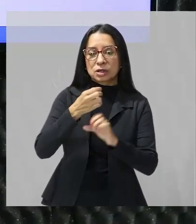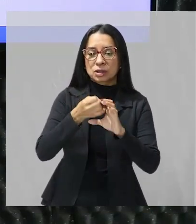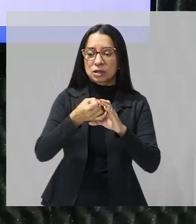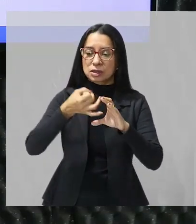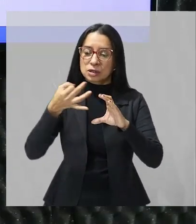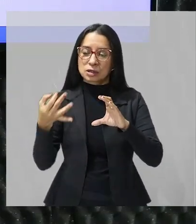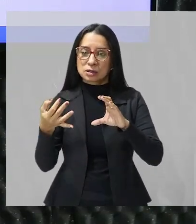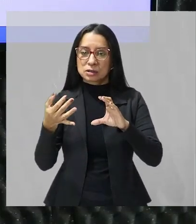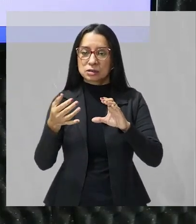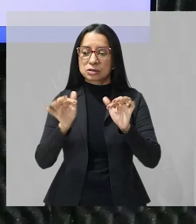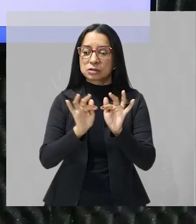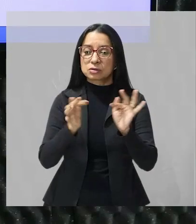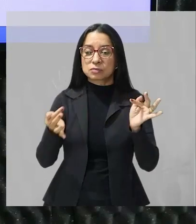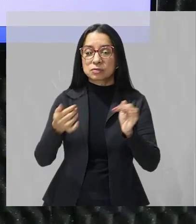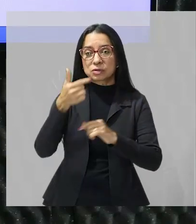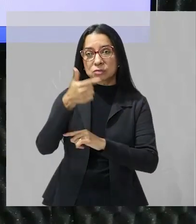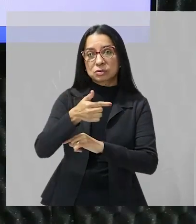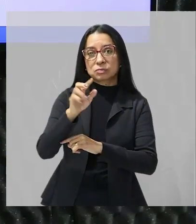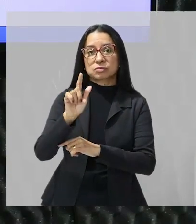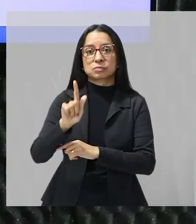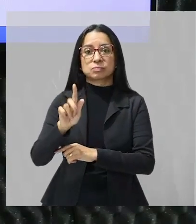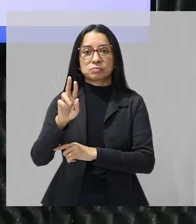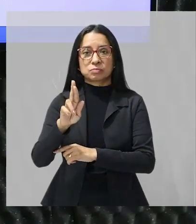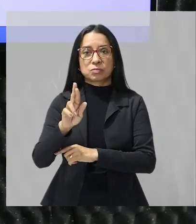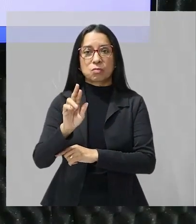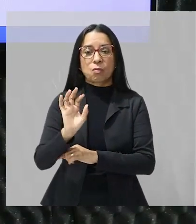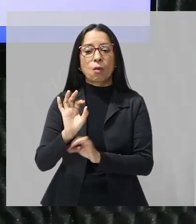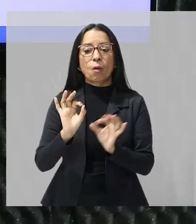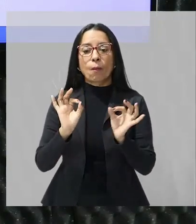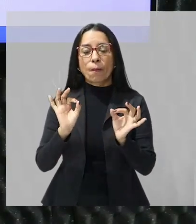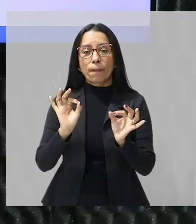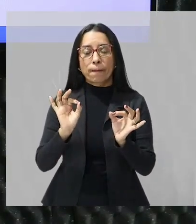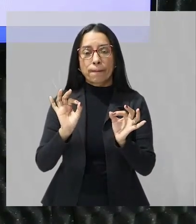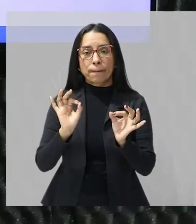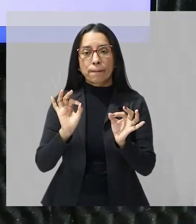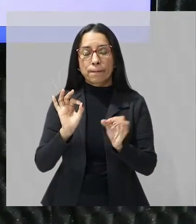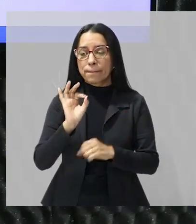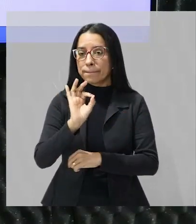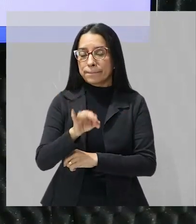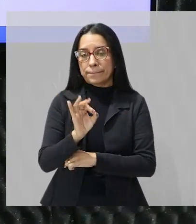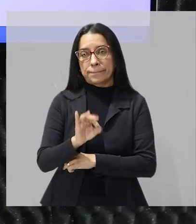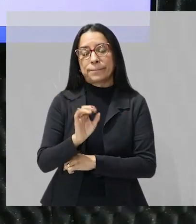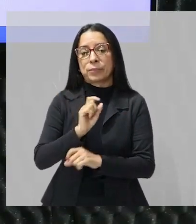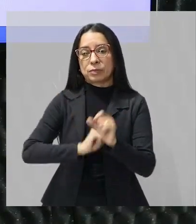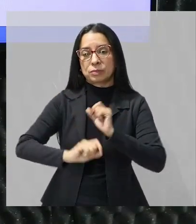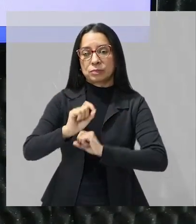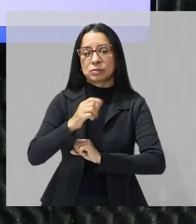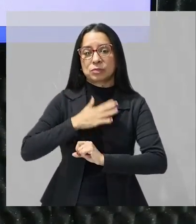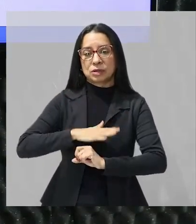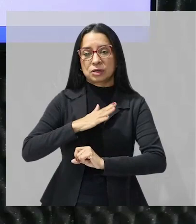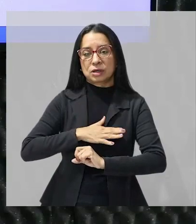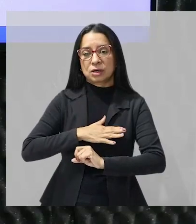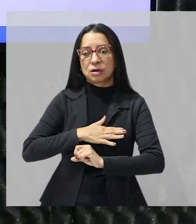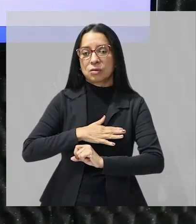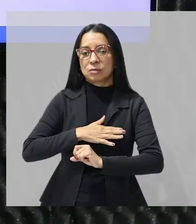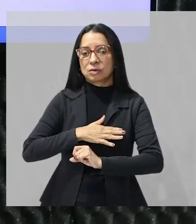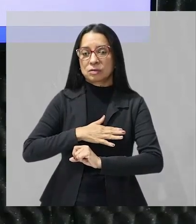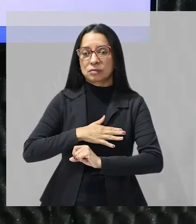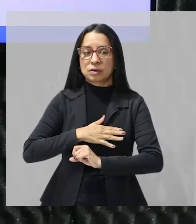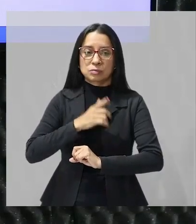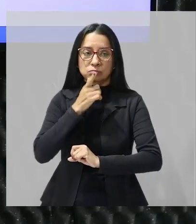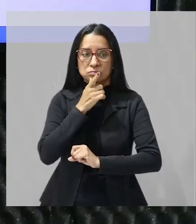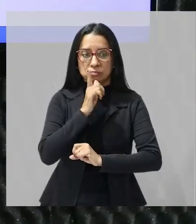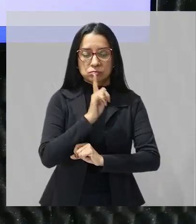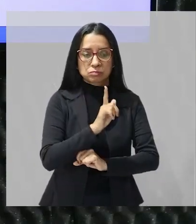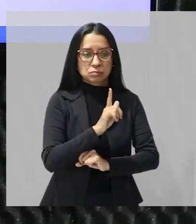de função do segundo grau. Pronto. Então, calma, que vai dar tudo certo. A gente vai já descobrir qual é o nosso gabarito,